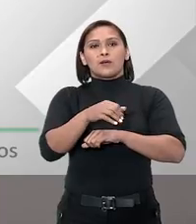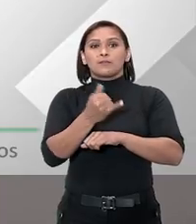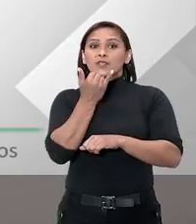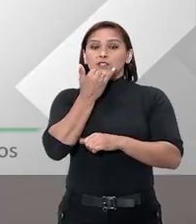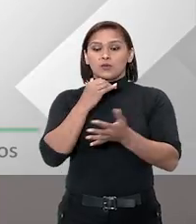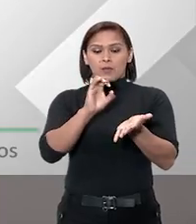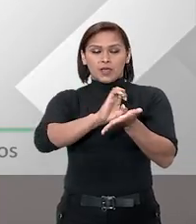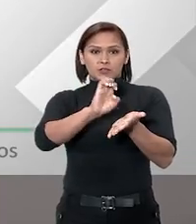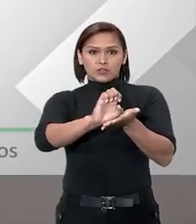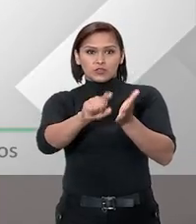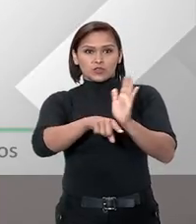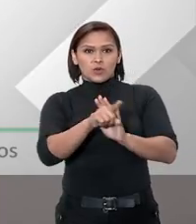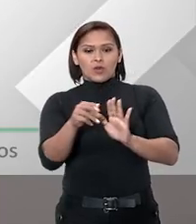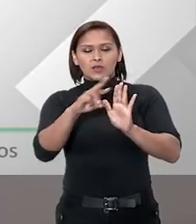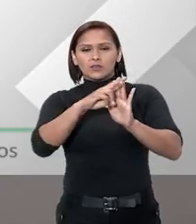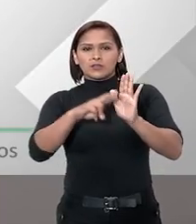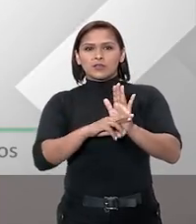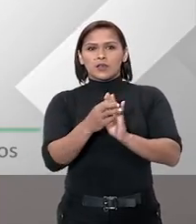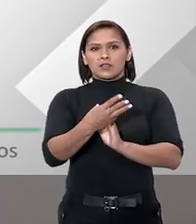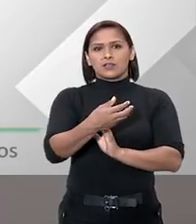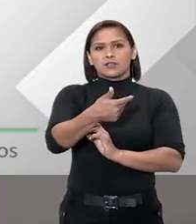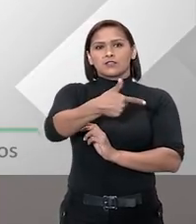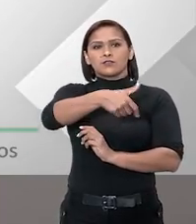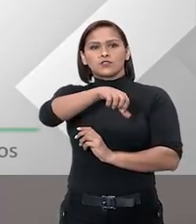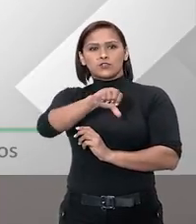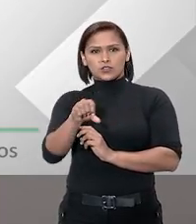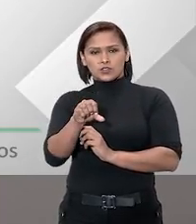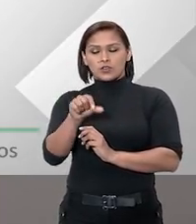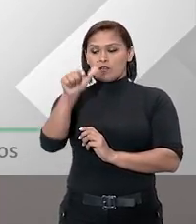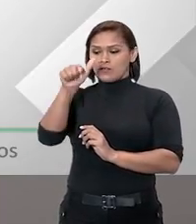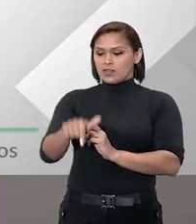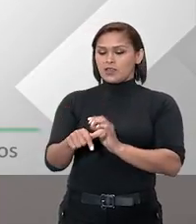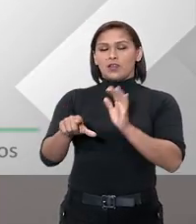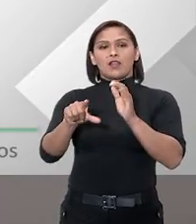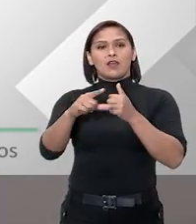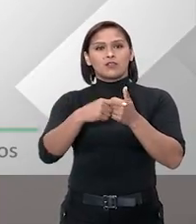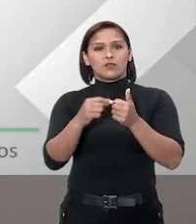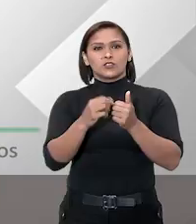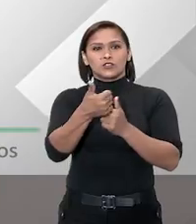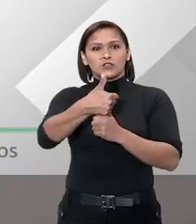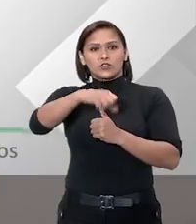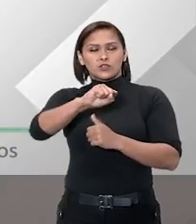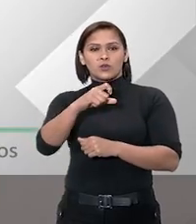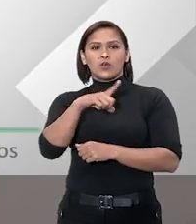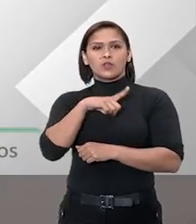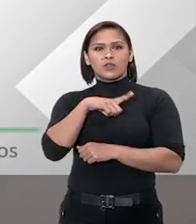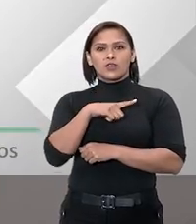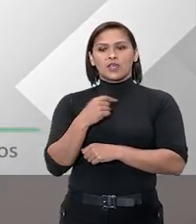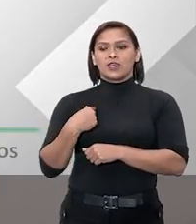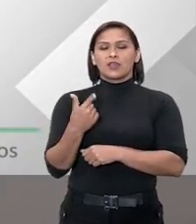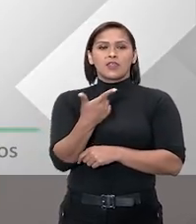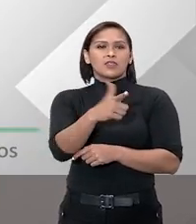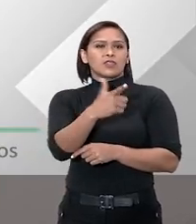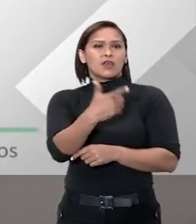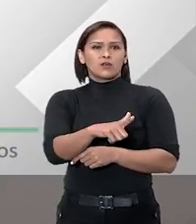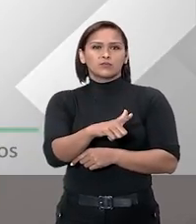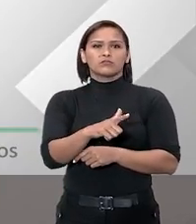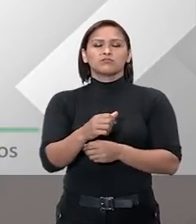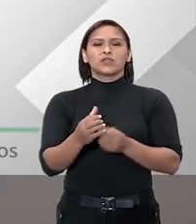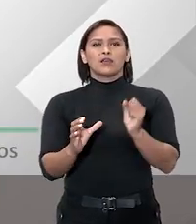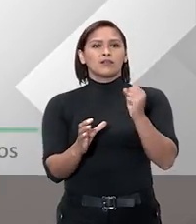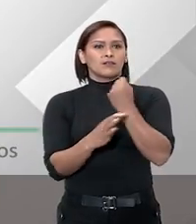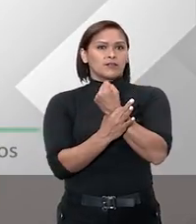perdão, a Resolução 329, e lá no seu artigo 18 está prevendo que, não